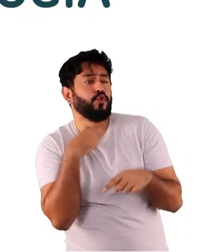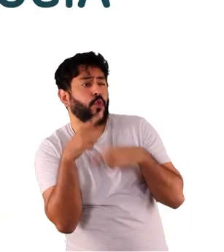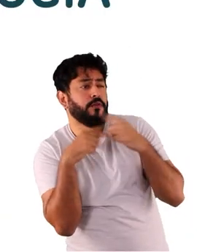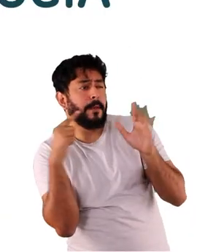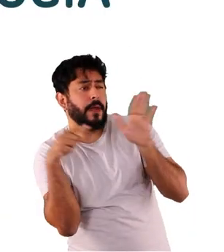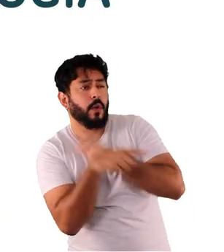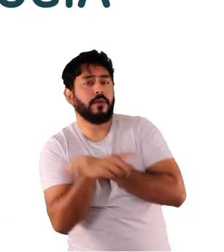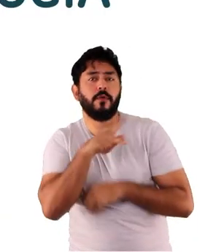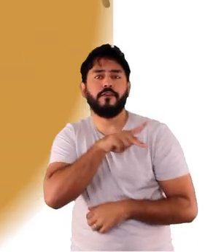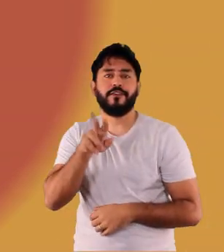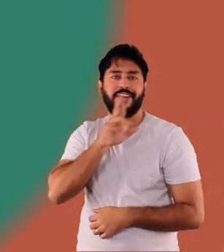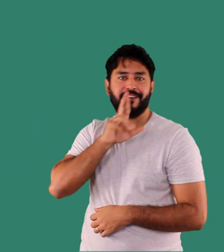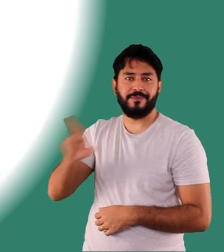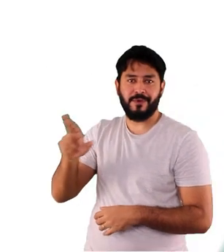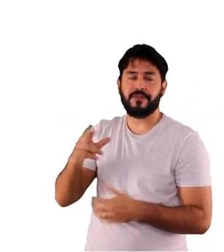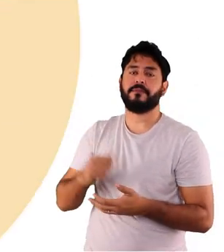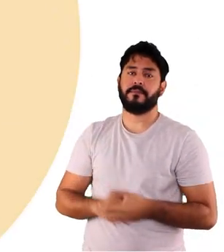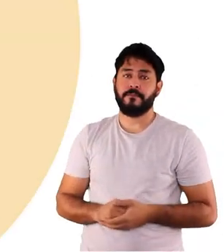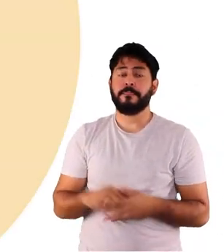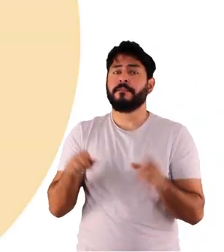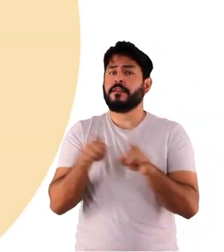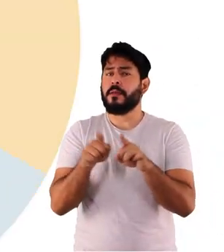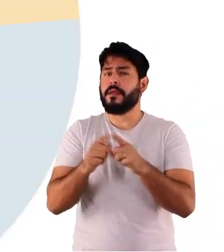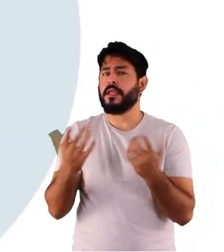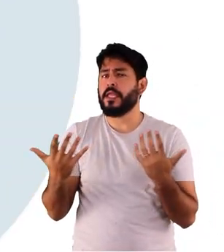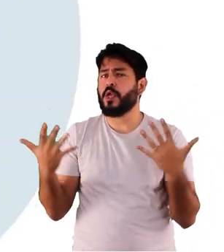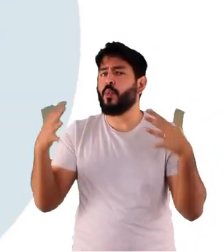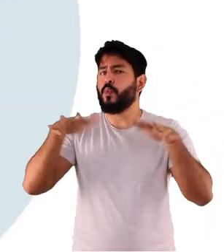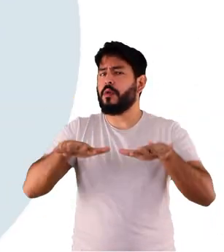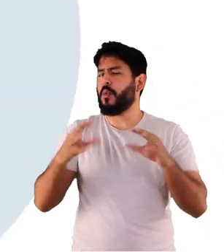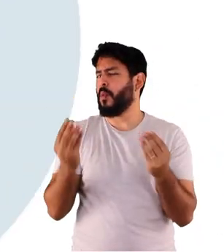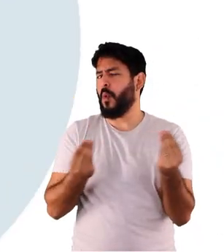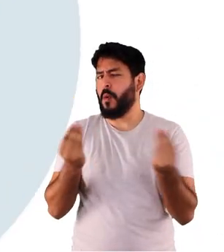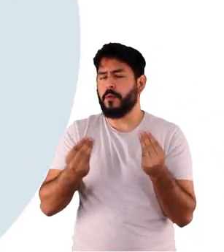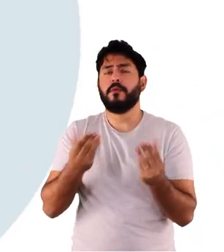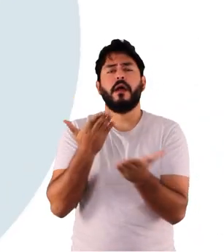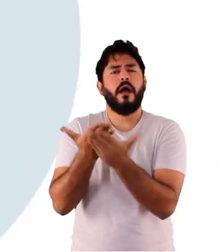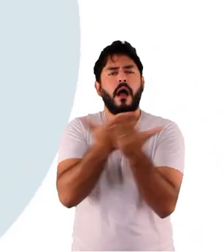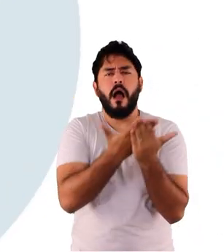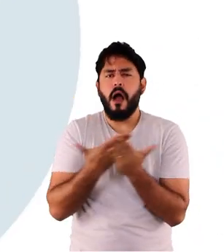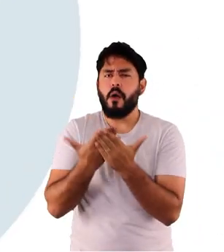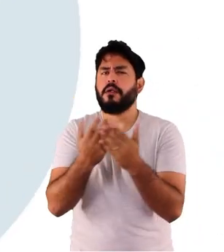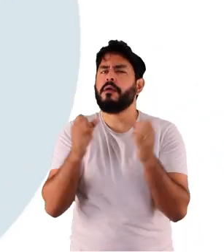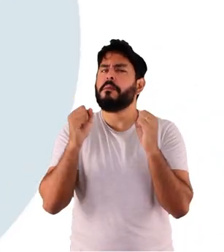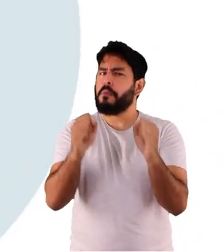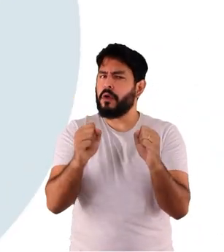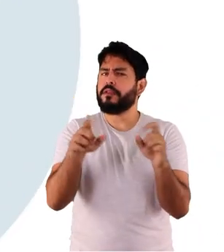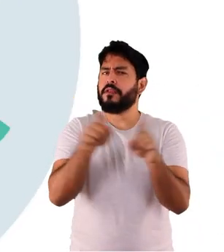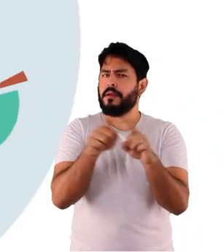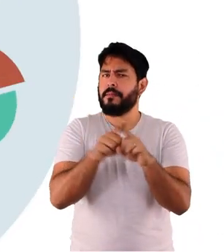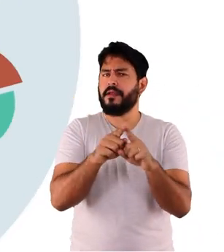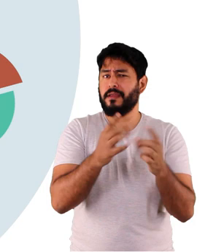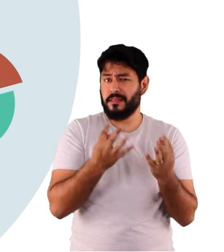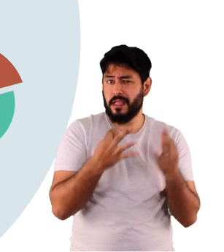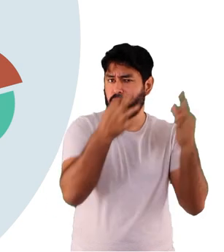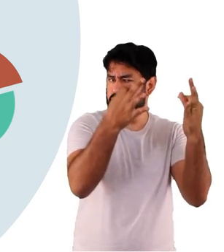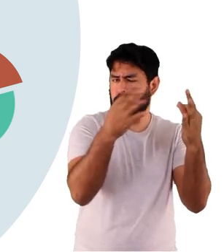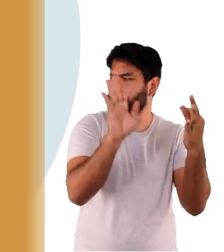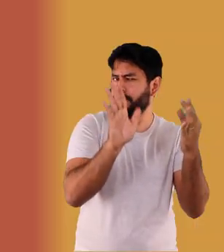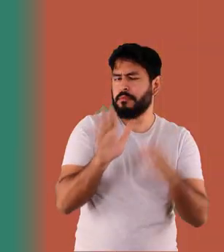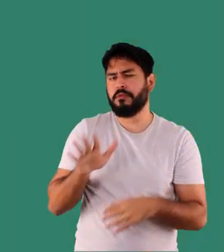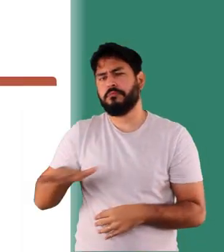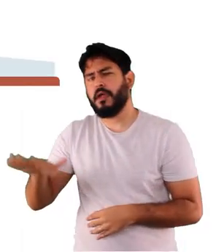dúvidas e se aprofundar nos conteúdos. Para incluir todos os estudantes, as aulas podem ocorrer sem o uso da